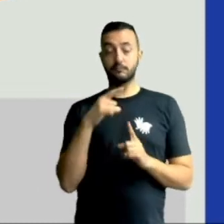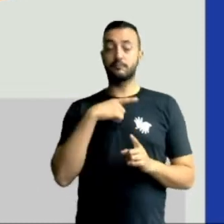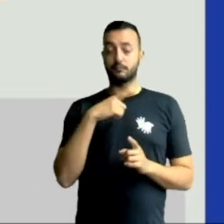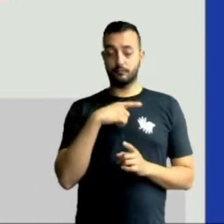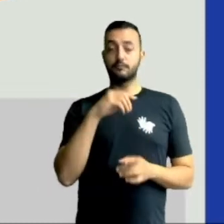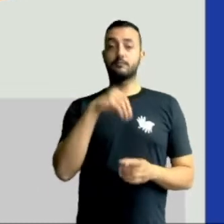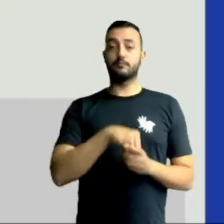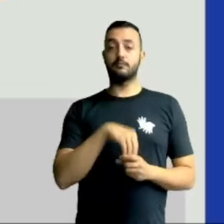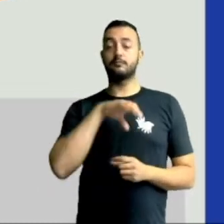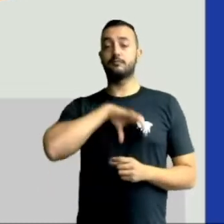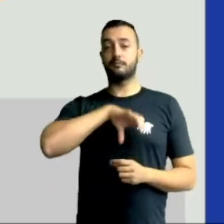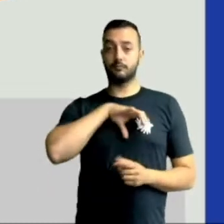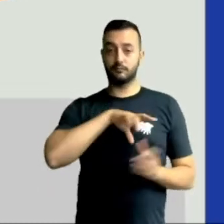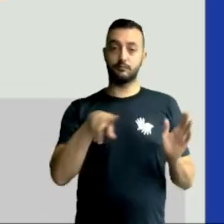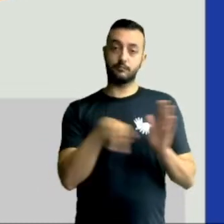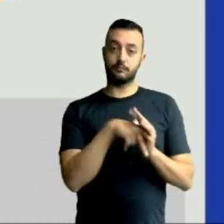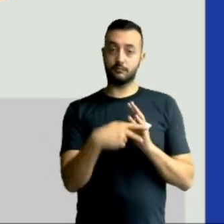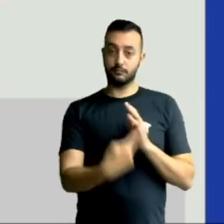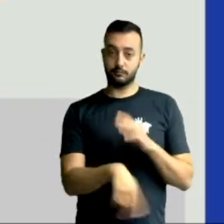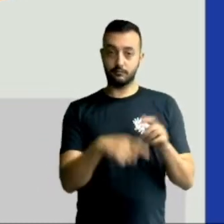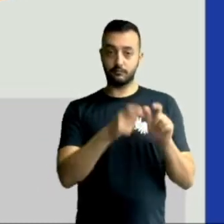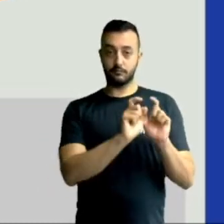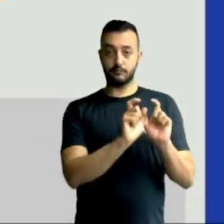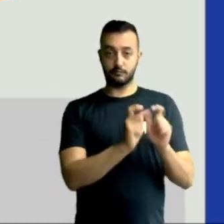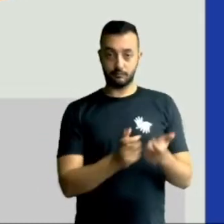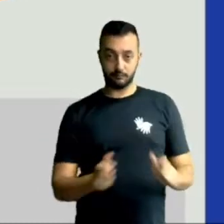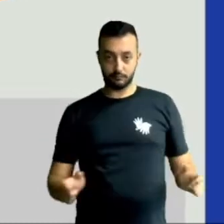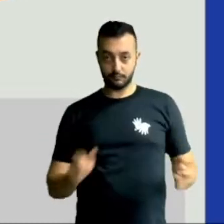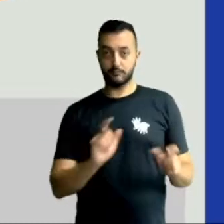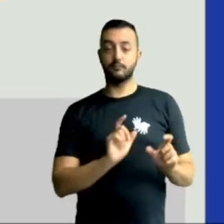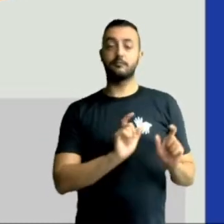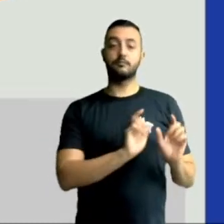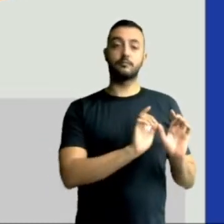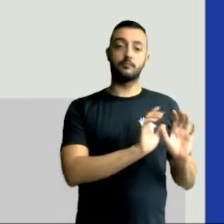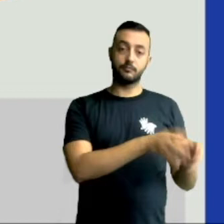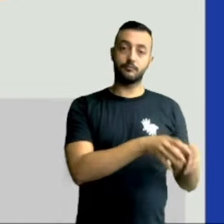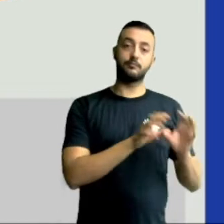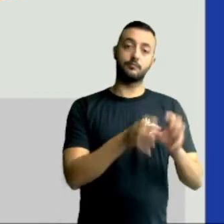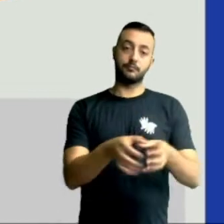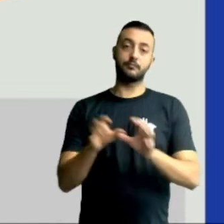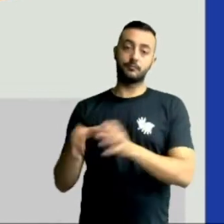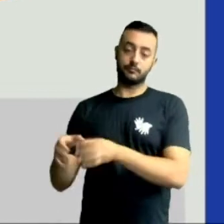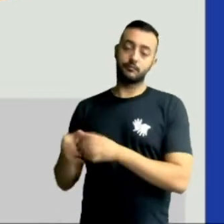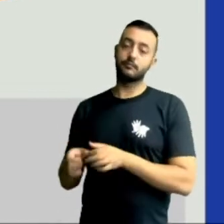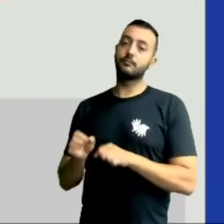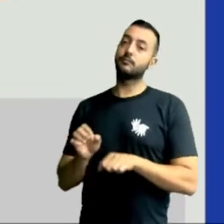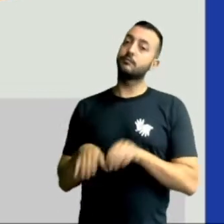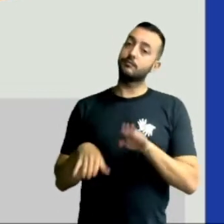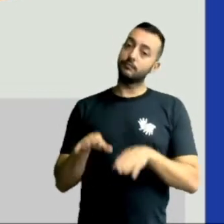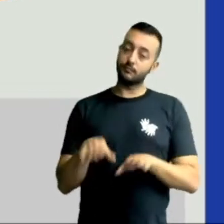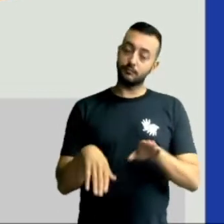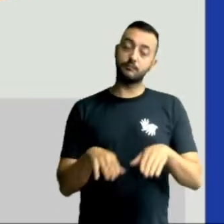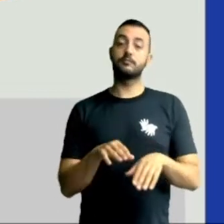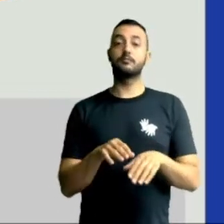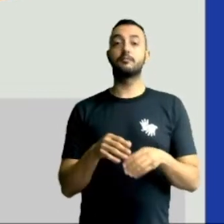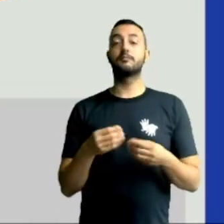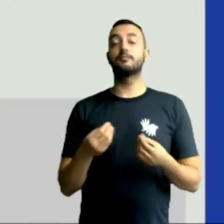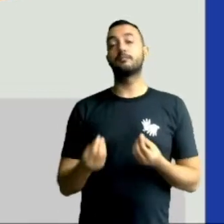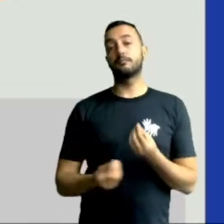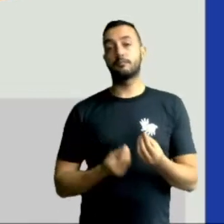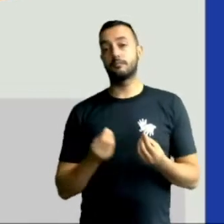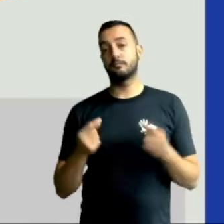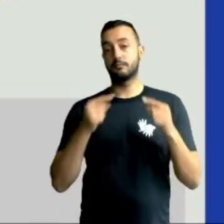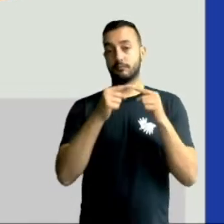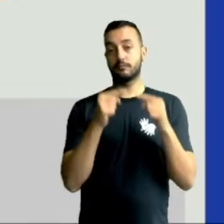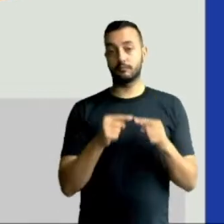língua portuguesa pertence a uma classe gramatical, onde ela é colocada dependendo do que ela faz, ou seja, dependendo